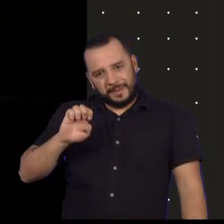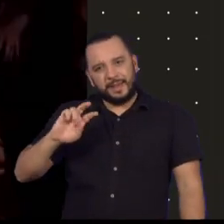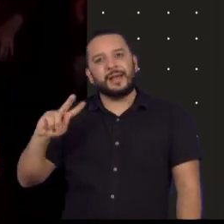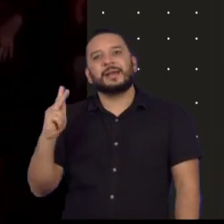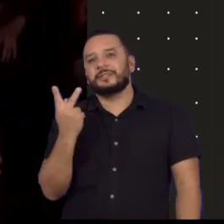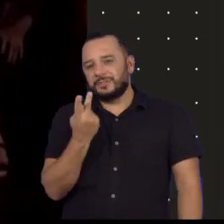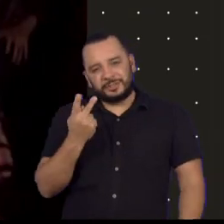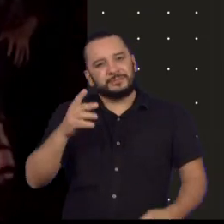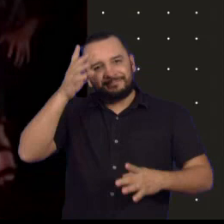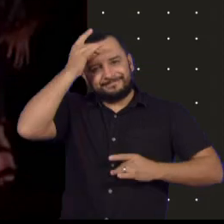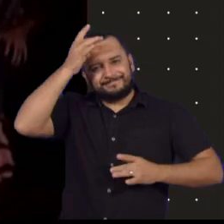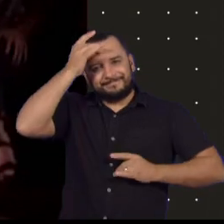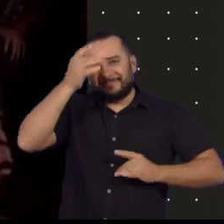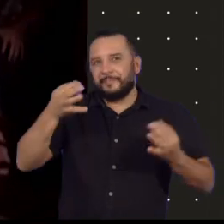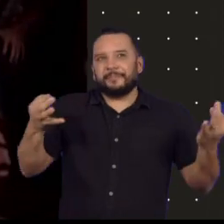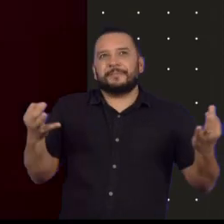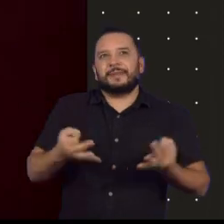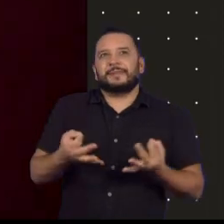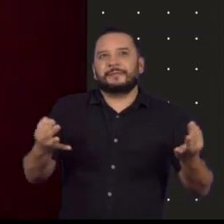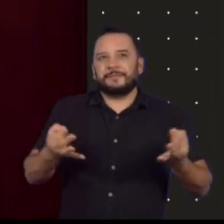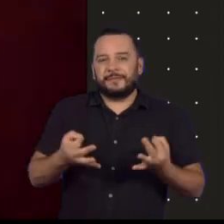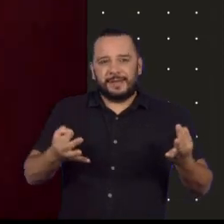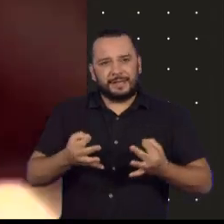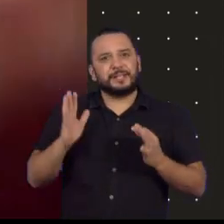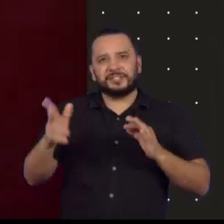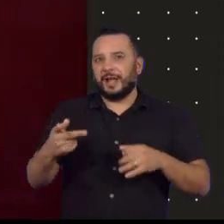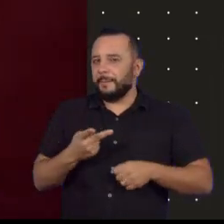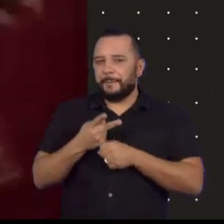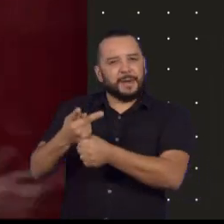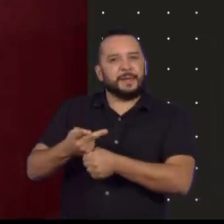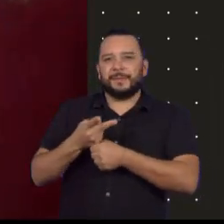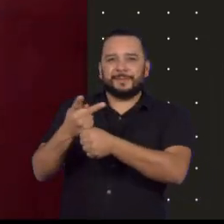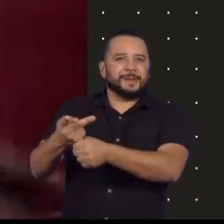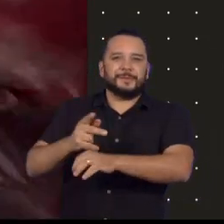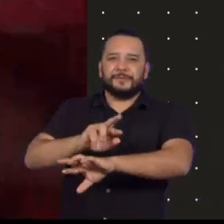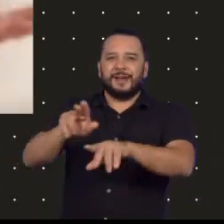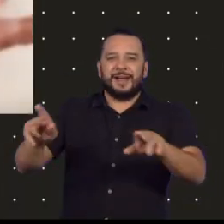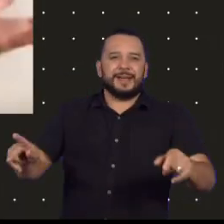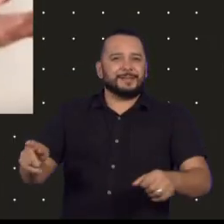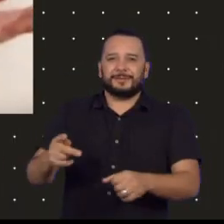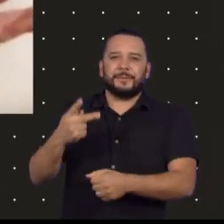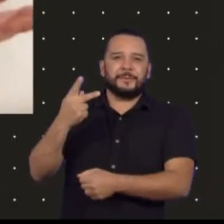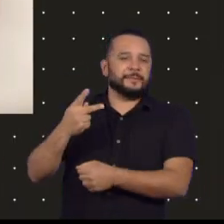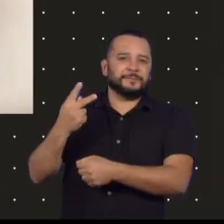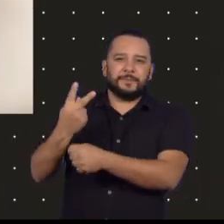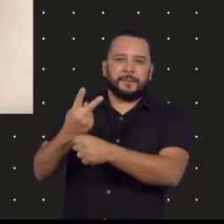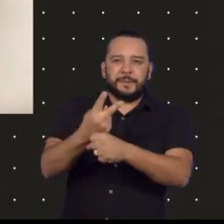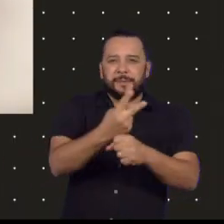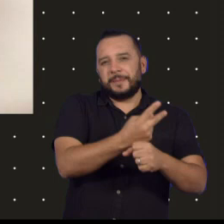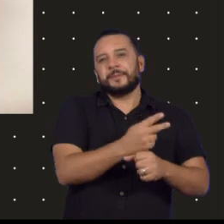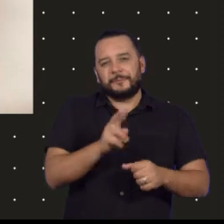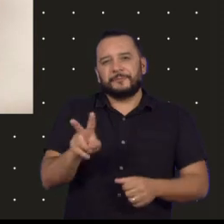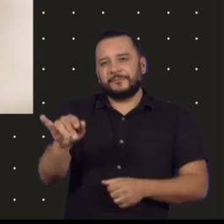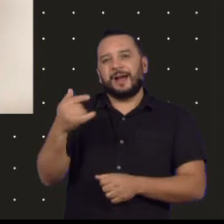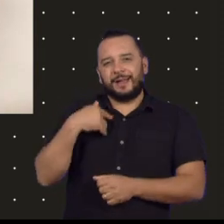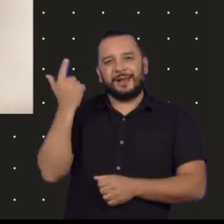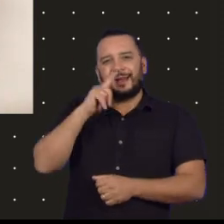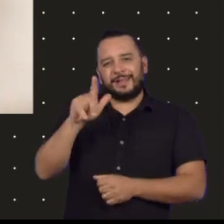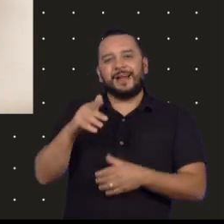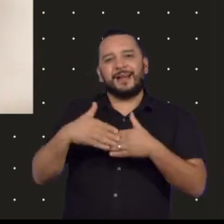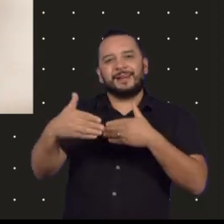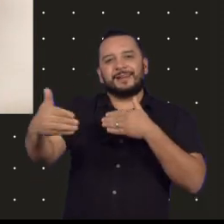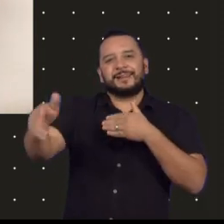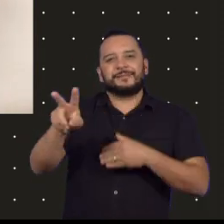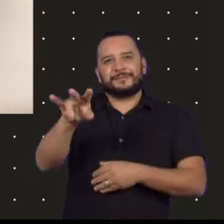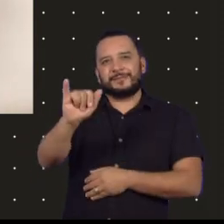Cacilda. Ela ganhou todos os prêmios esse ano, claro. E vai ganhar todos os prêmios, porque realmente eu